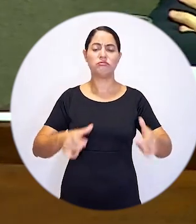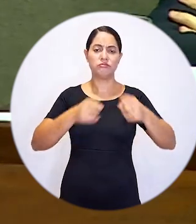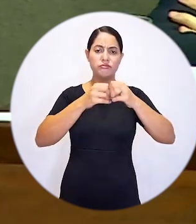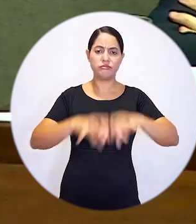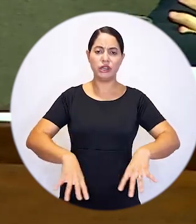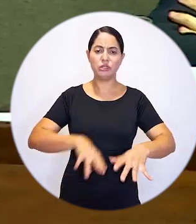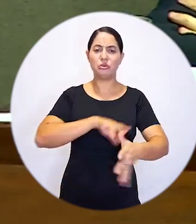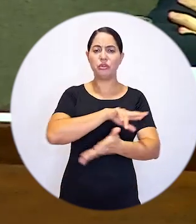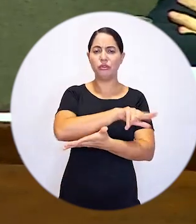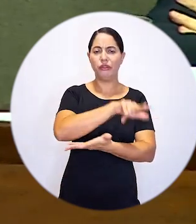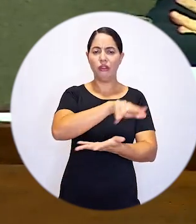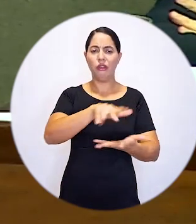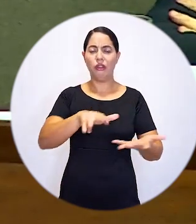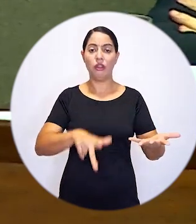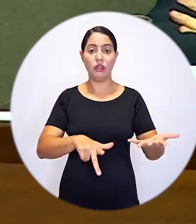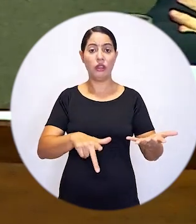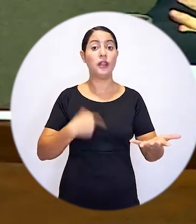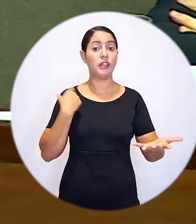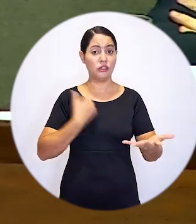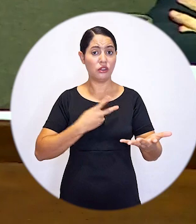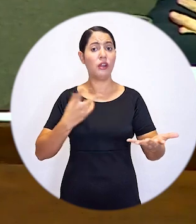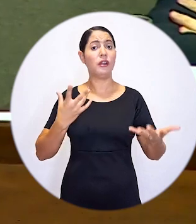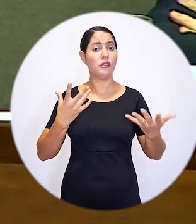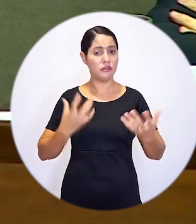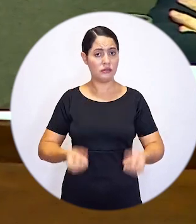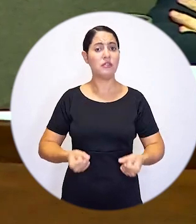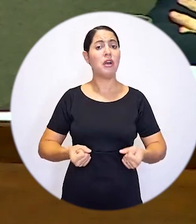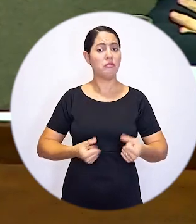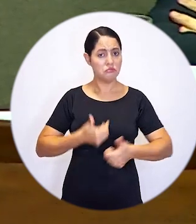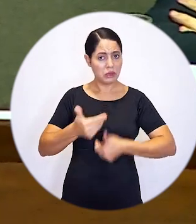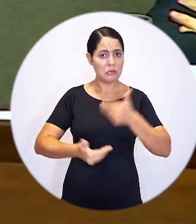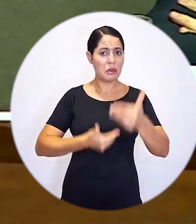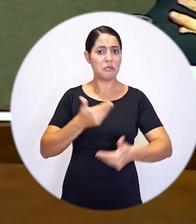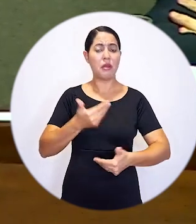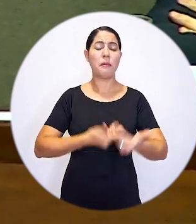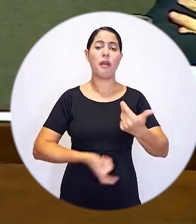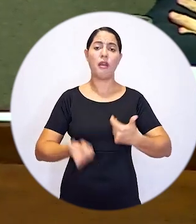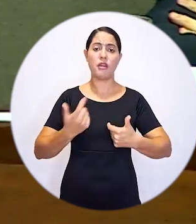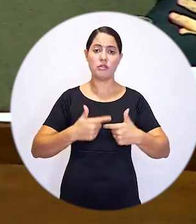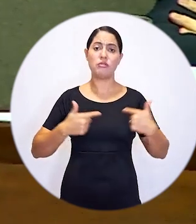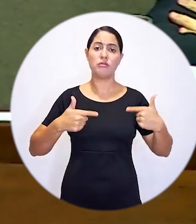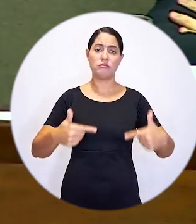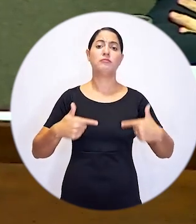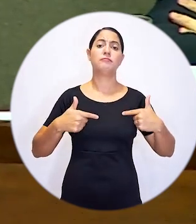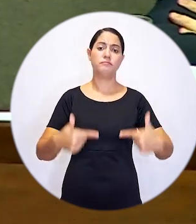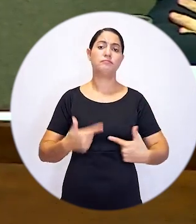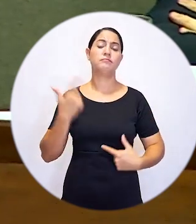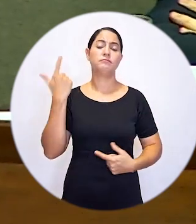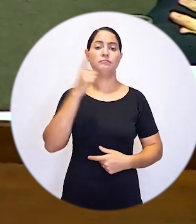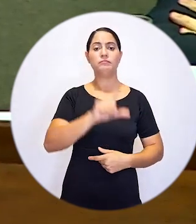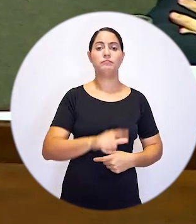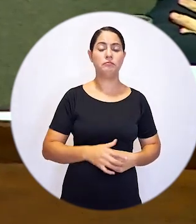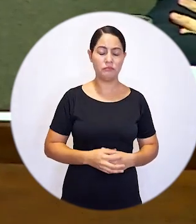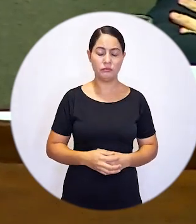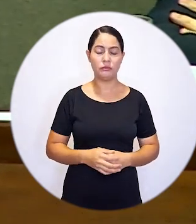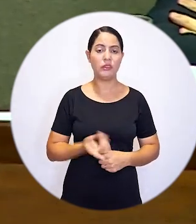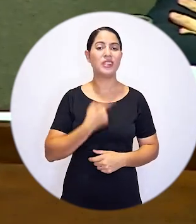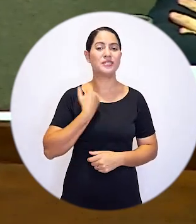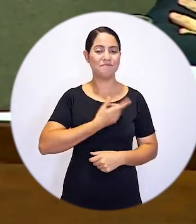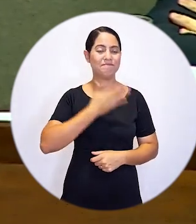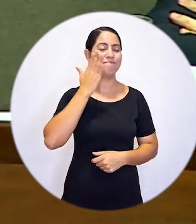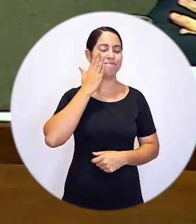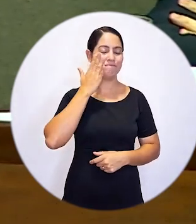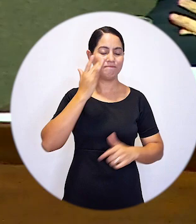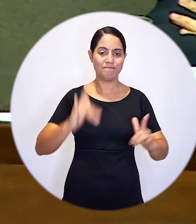danos e iniciaremos a recuperação. mas já sabemos